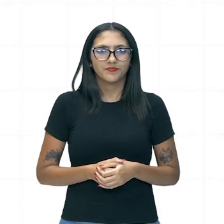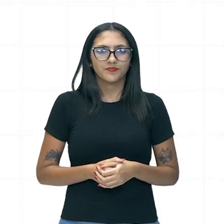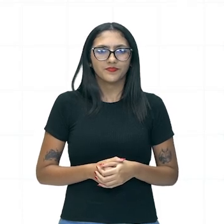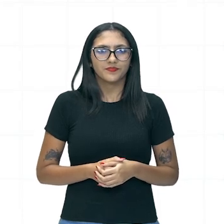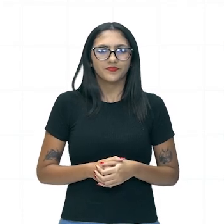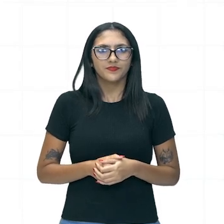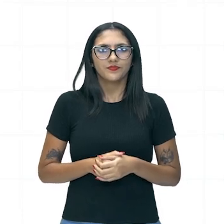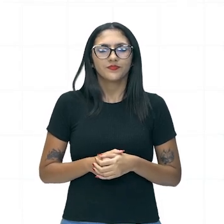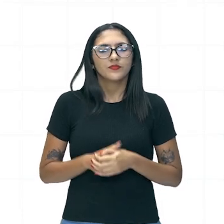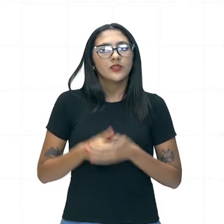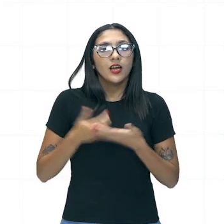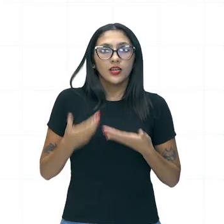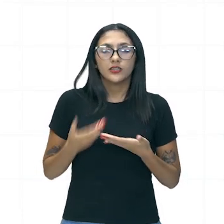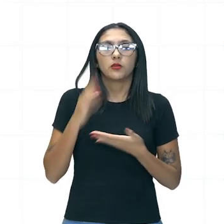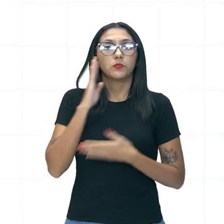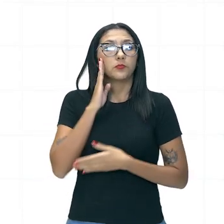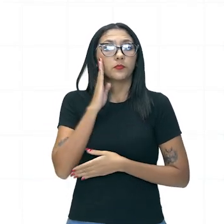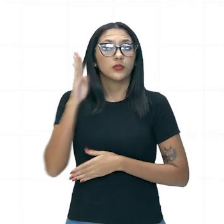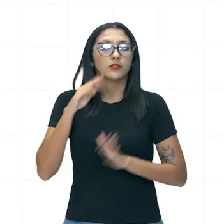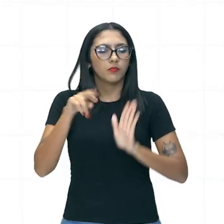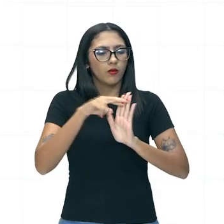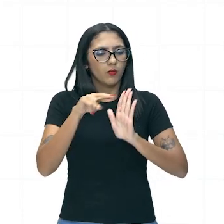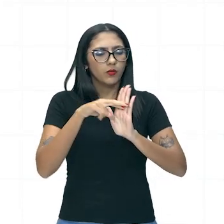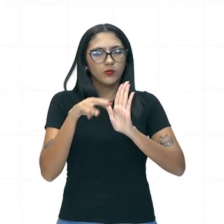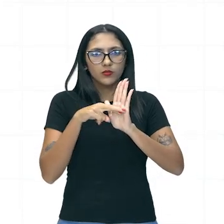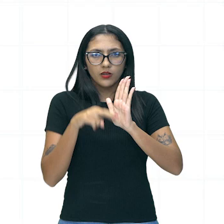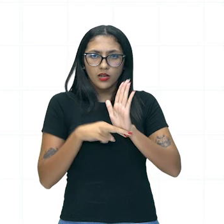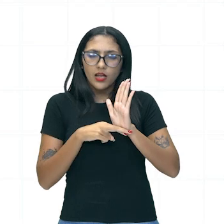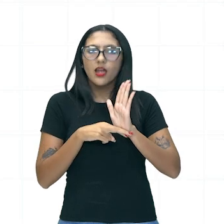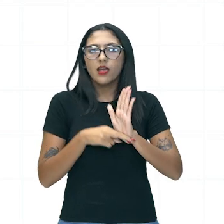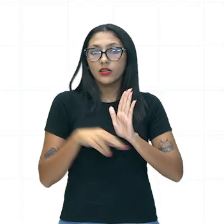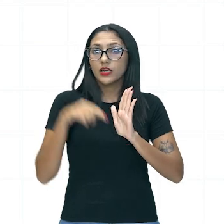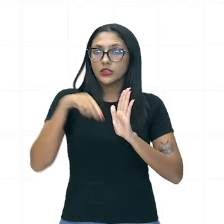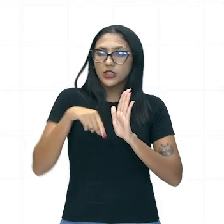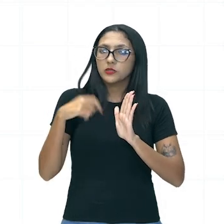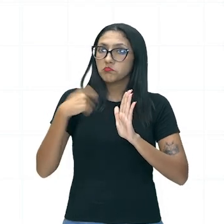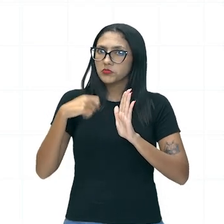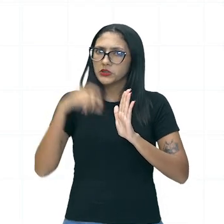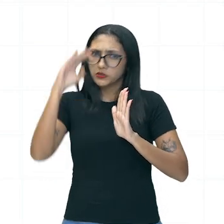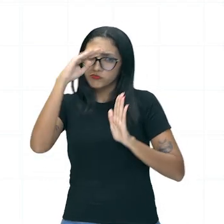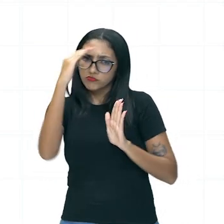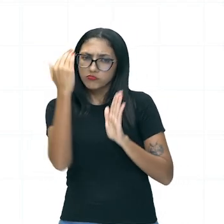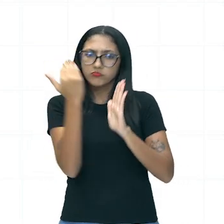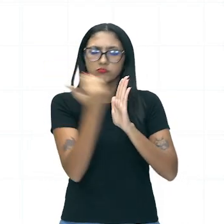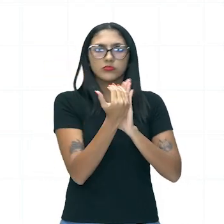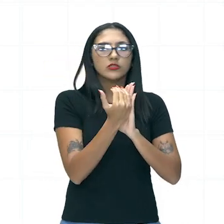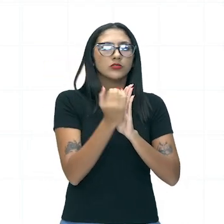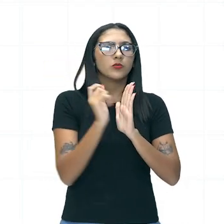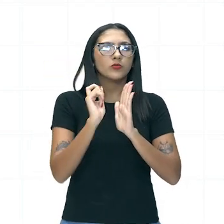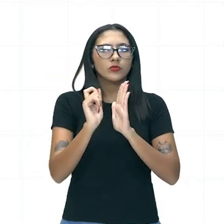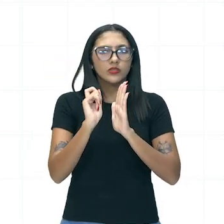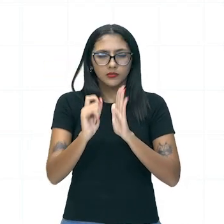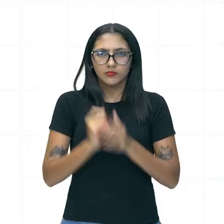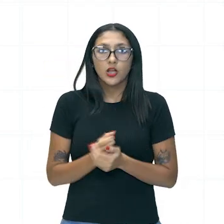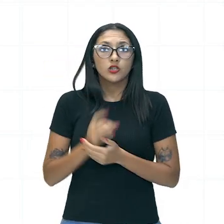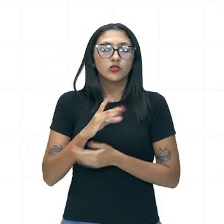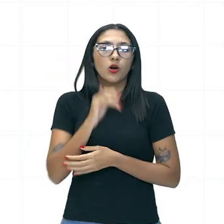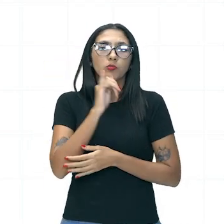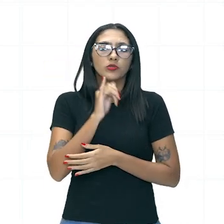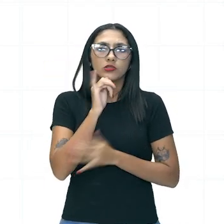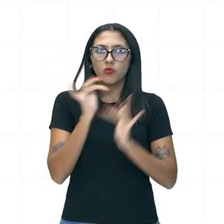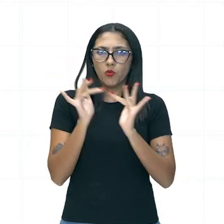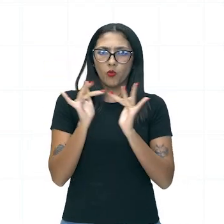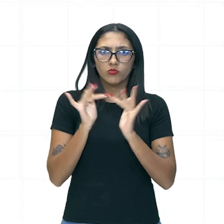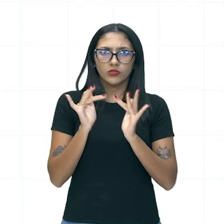Então, as principais regras que norteiam esse jogo é que o passe ele só pode ser feito para